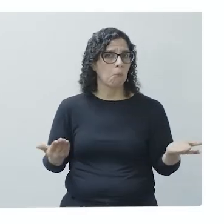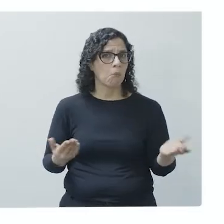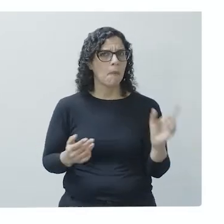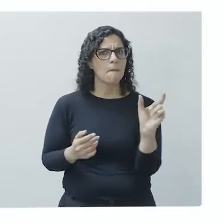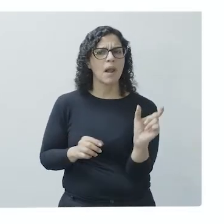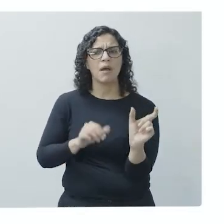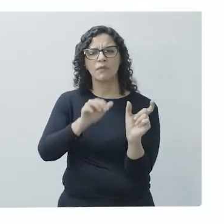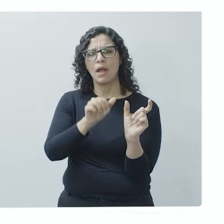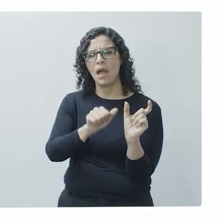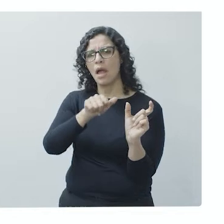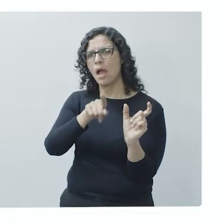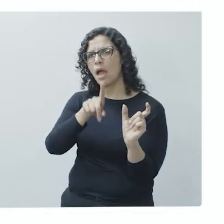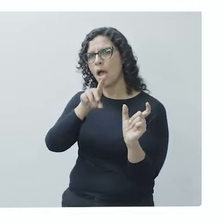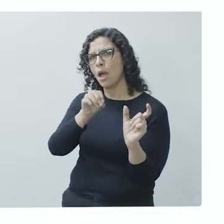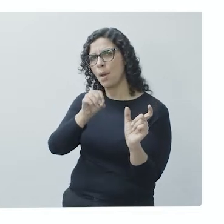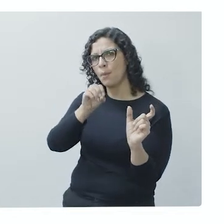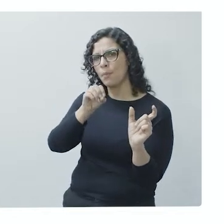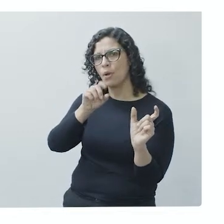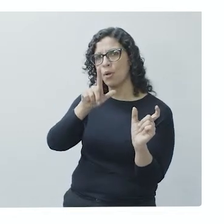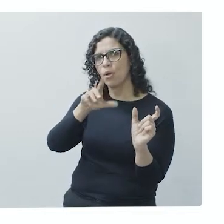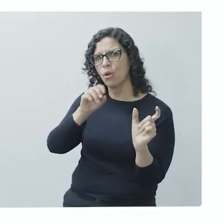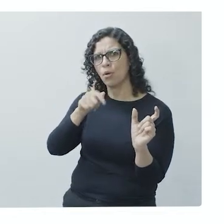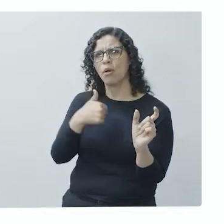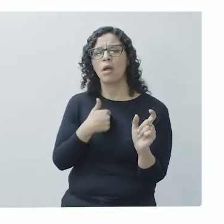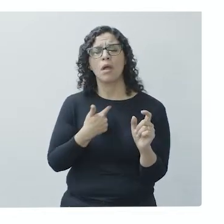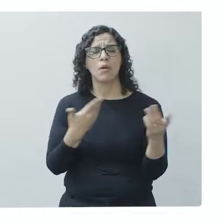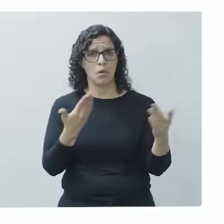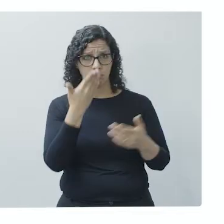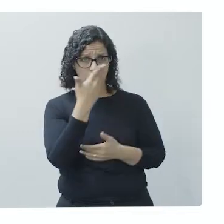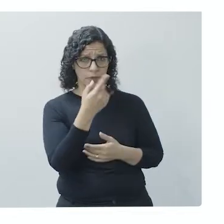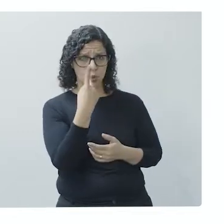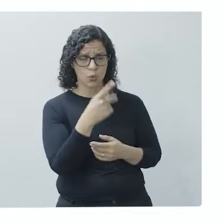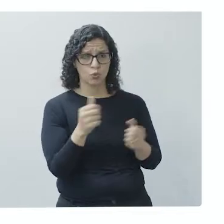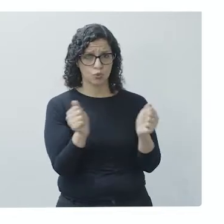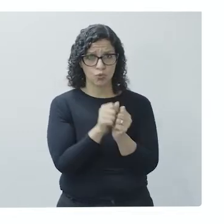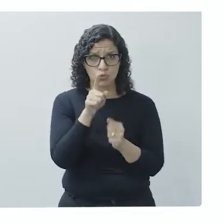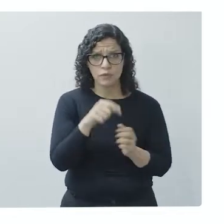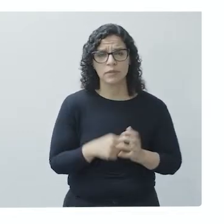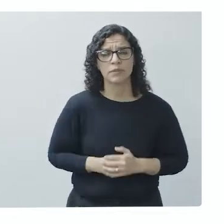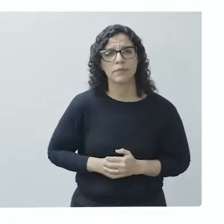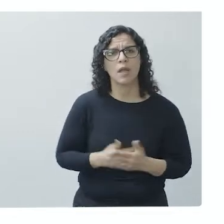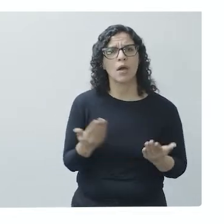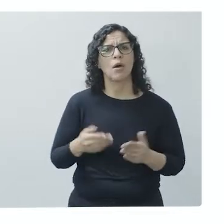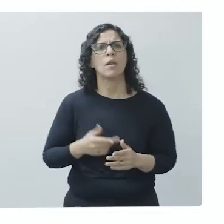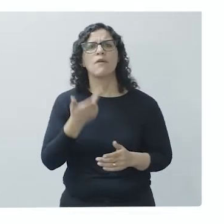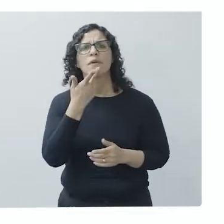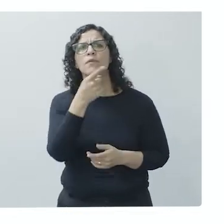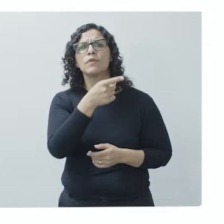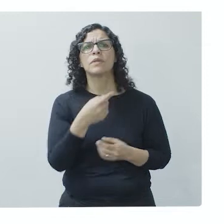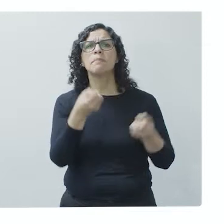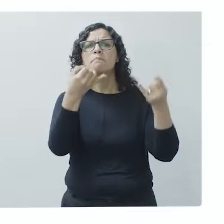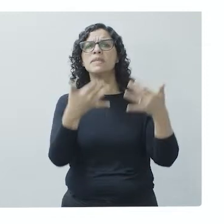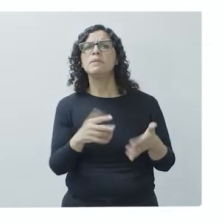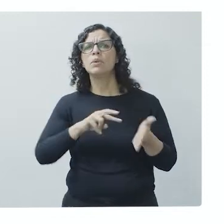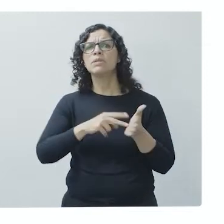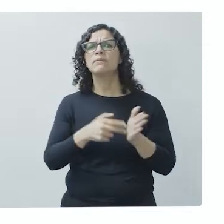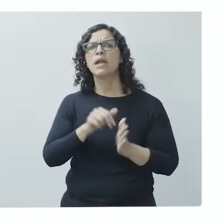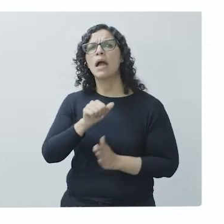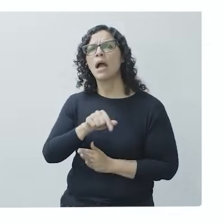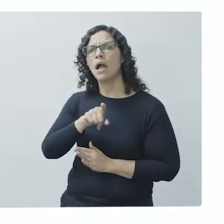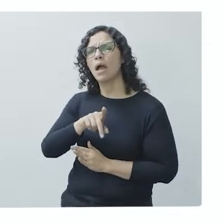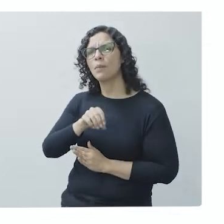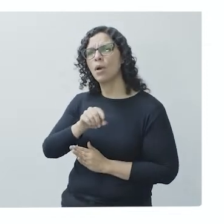por esse termo? Suponhamos que eu estou na sua frente, aí, junto com você. E eu peço para você, me explique o que